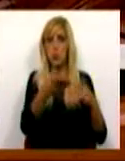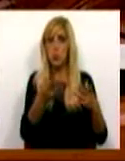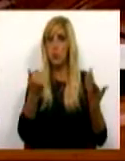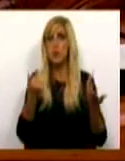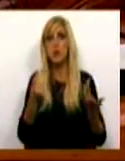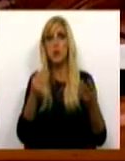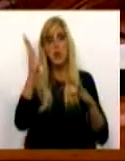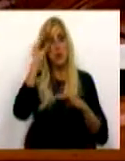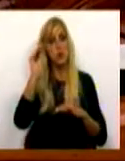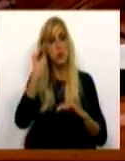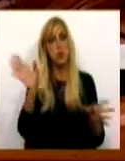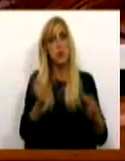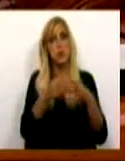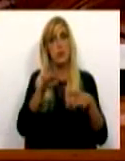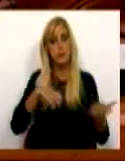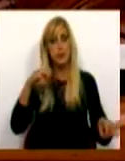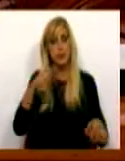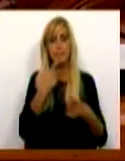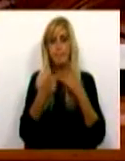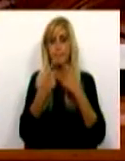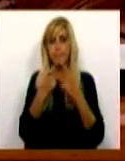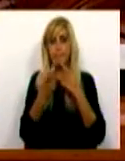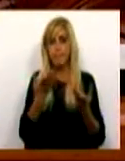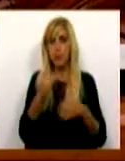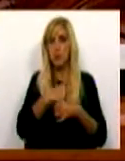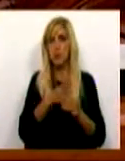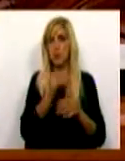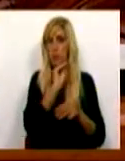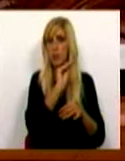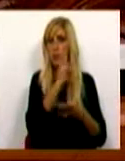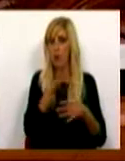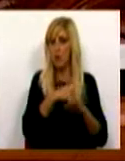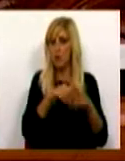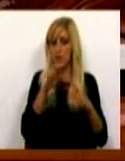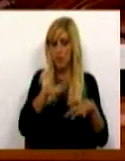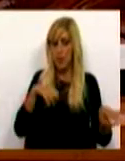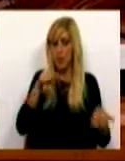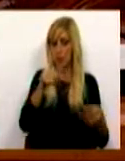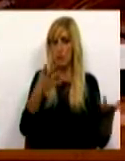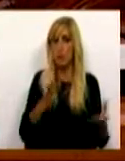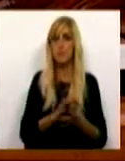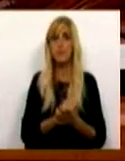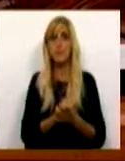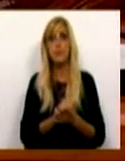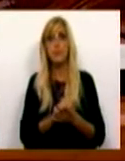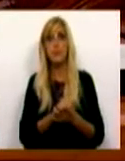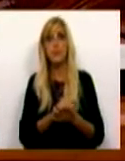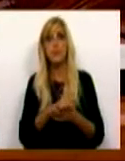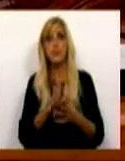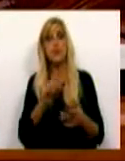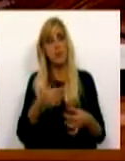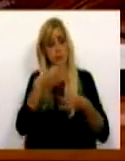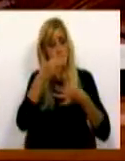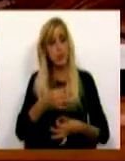recomendações das comissões parlamentares de inquérito ao setor bancário realizadas neste Parlamento. É por levarmos a sério